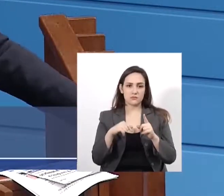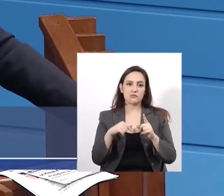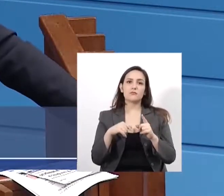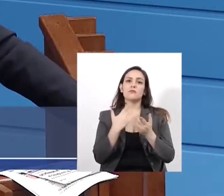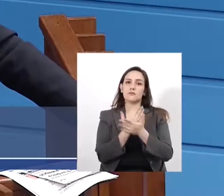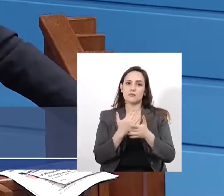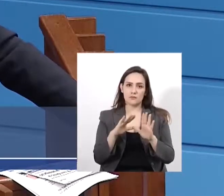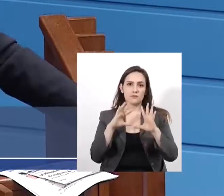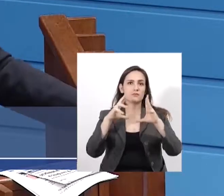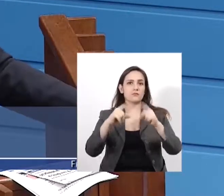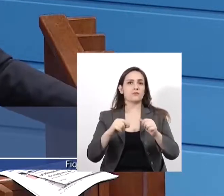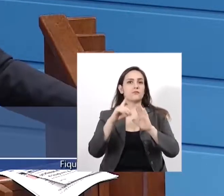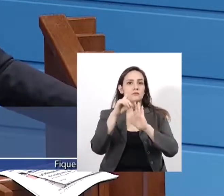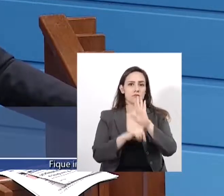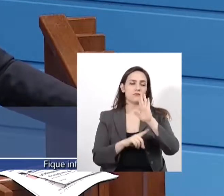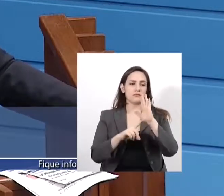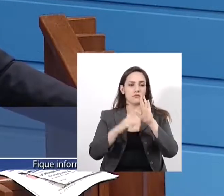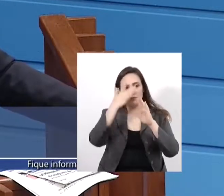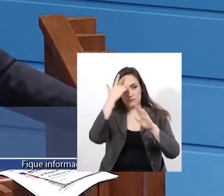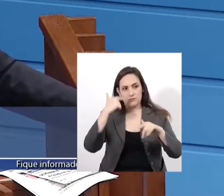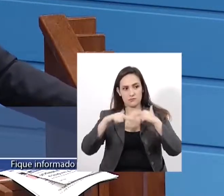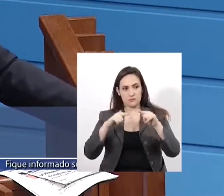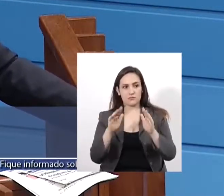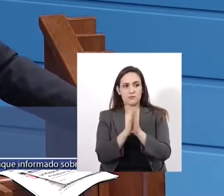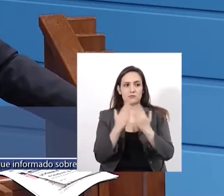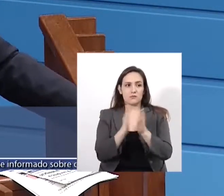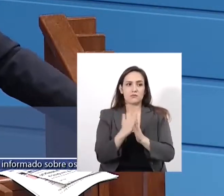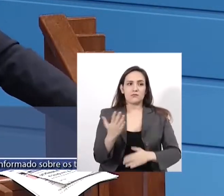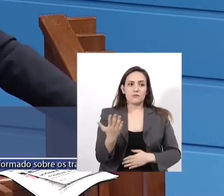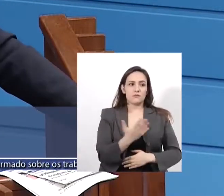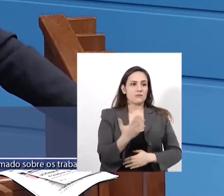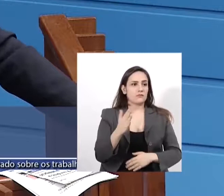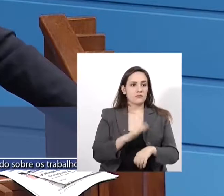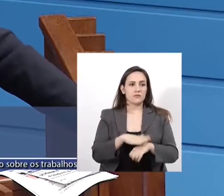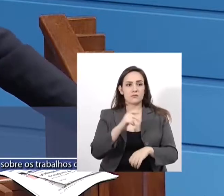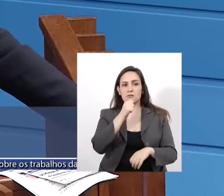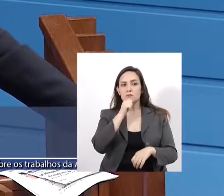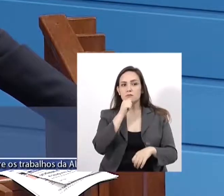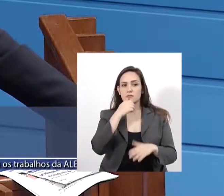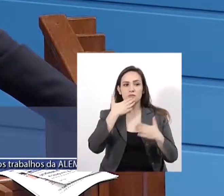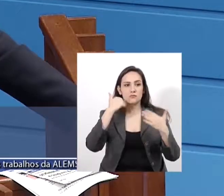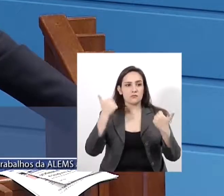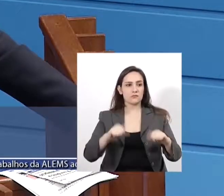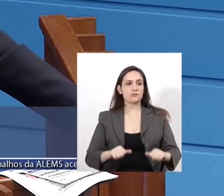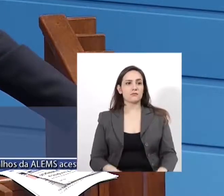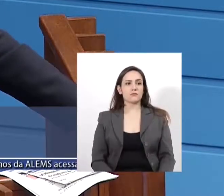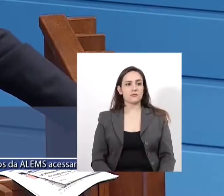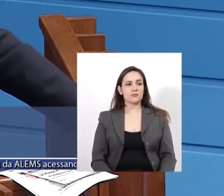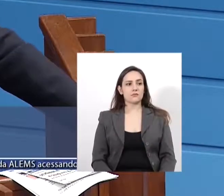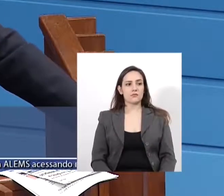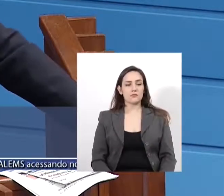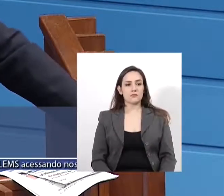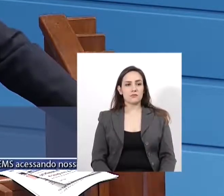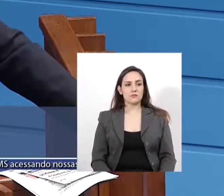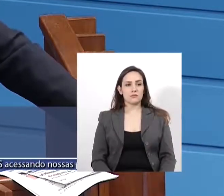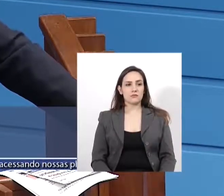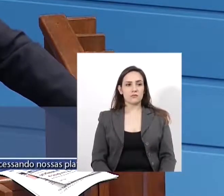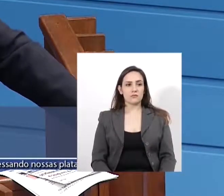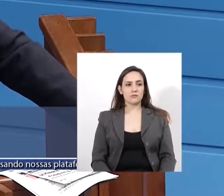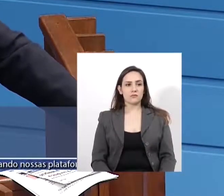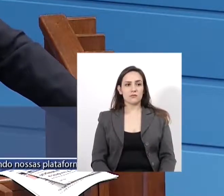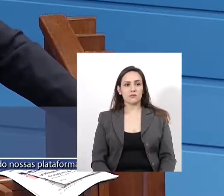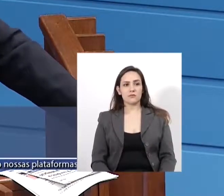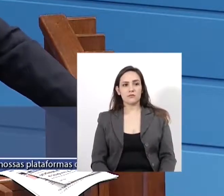retirar ainda mais dos mais pobres, da população trabalhadora e que ganha os